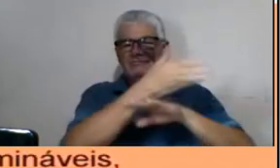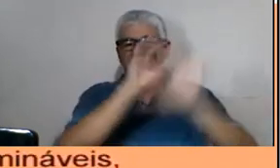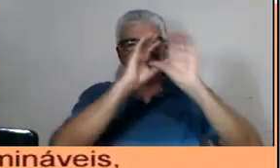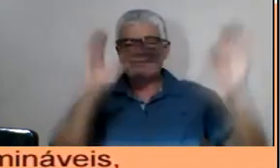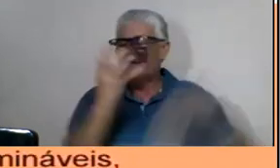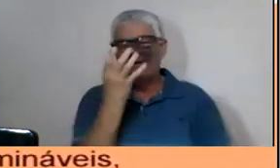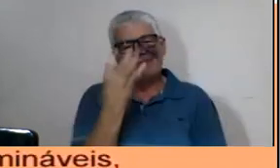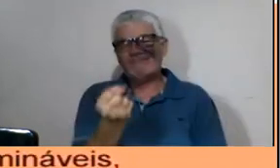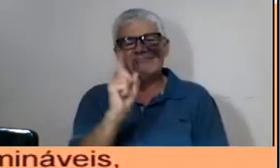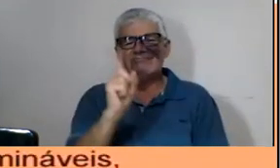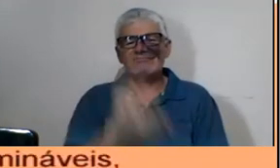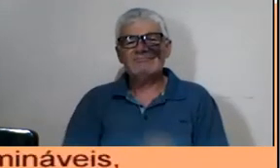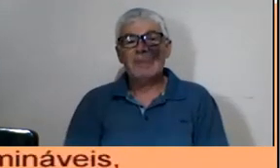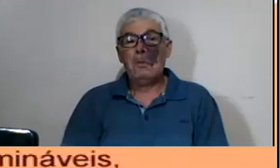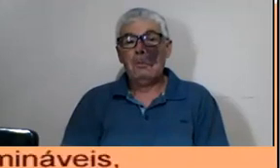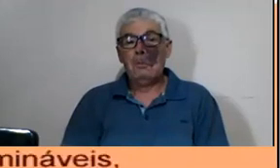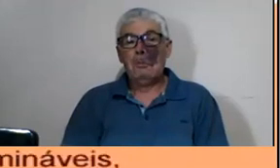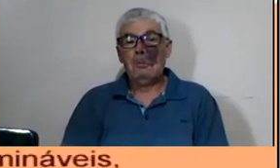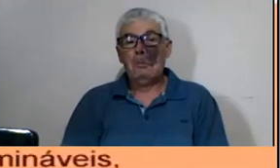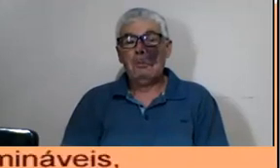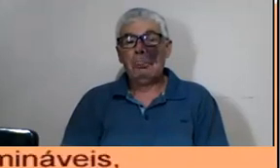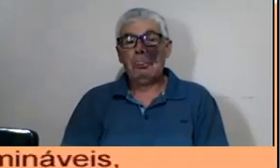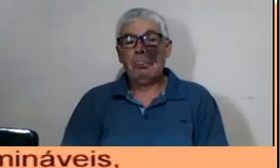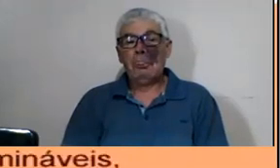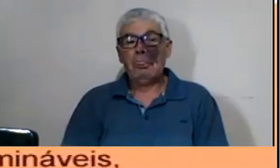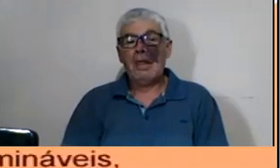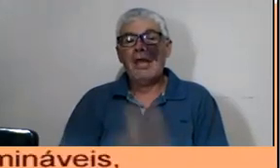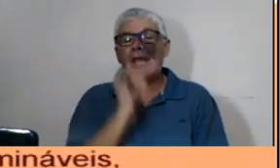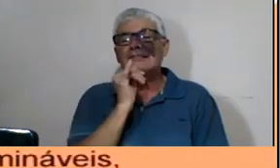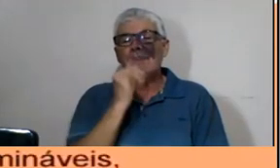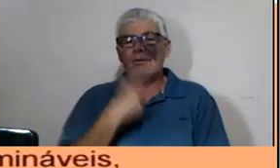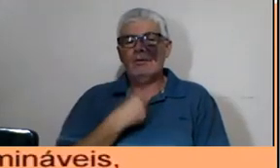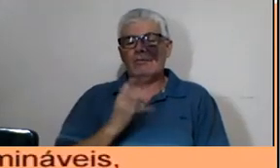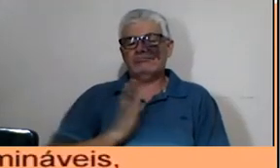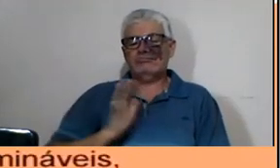falar? Não? Ah, tá, né? Que acendeu a luzinha aqui.